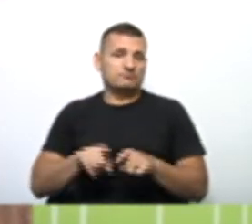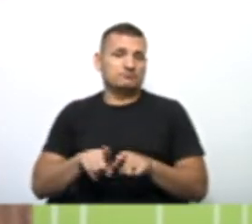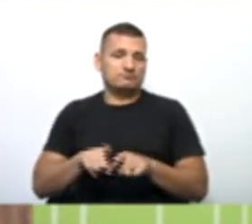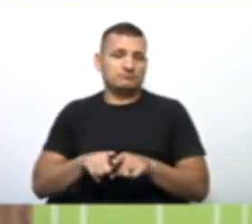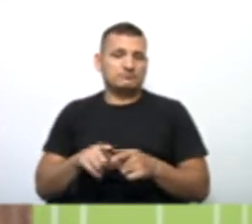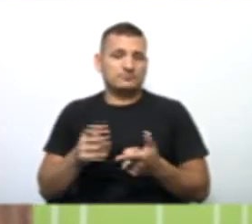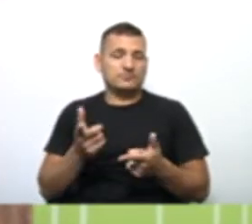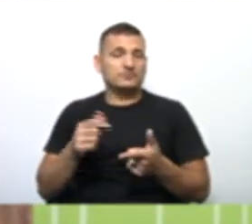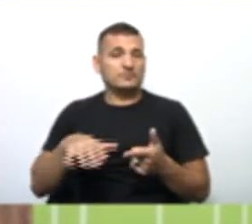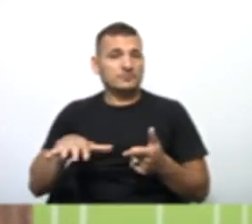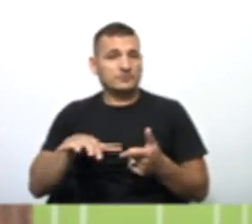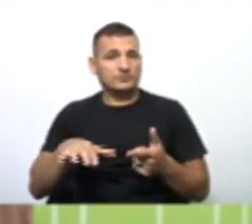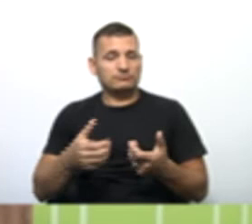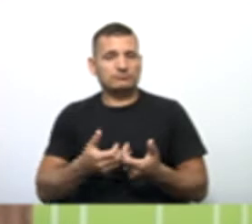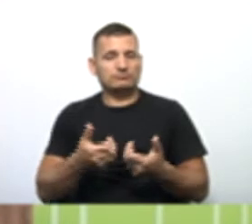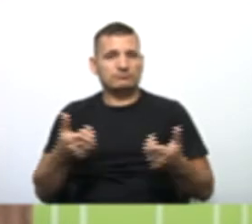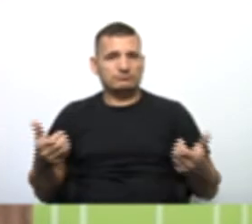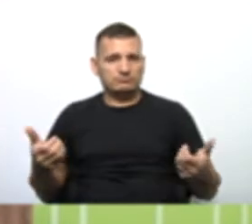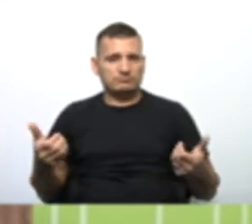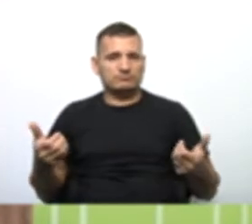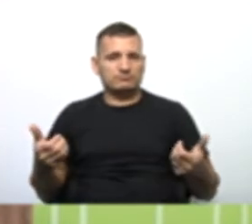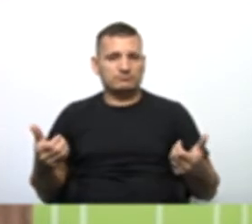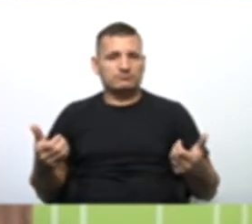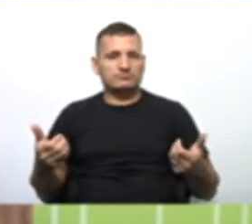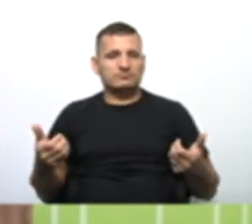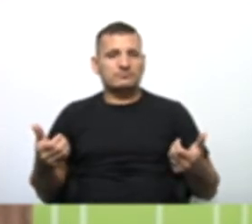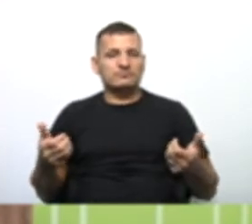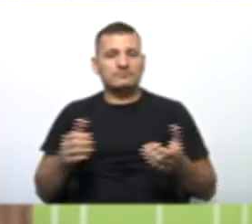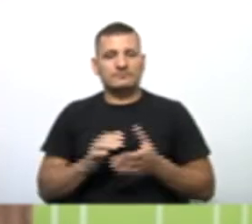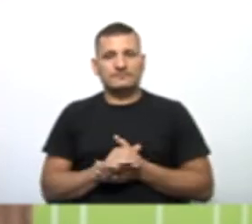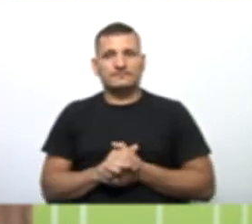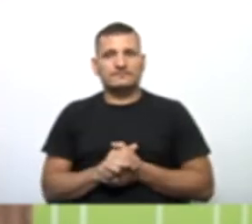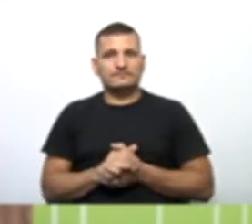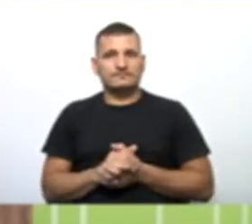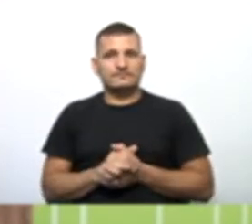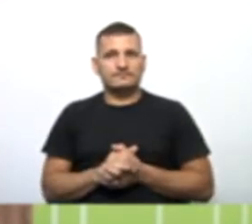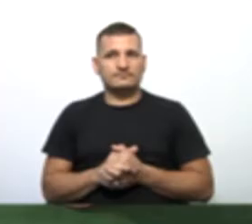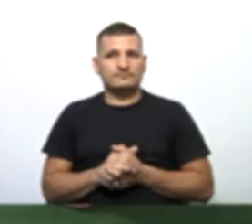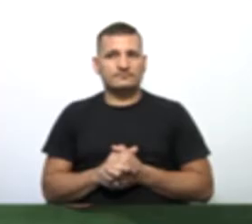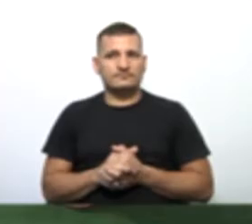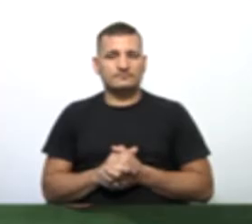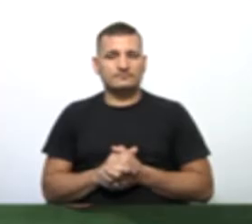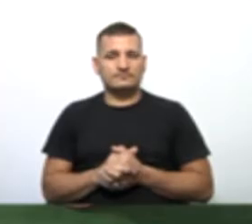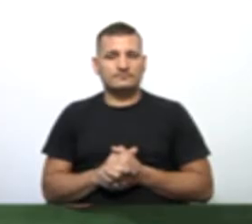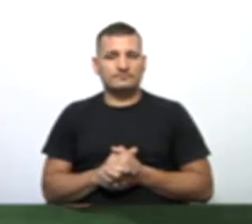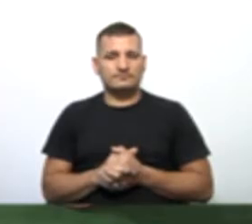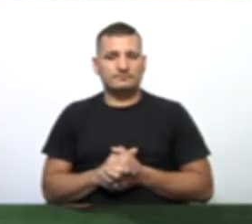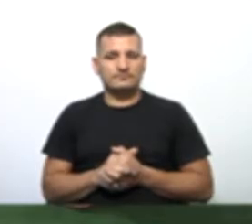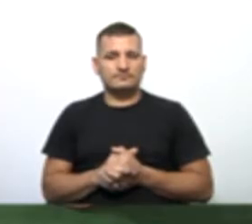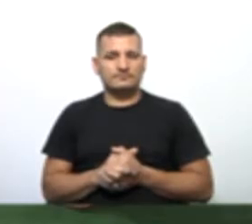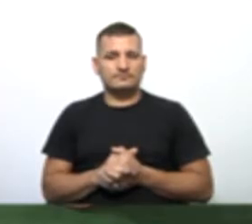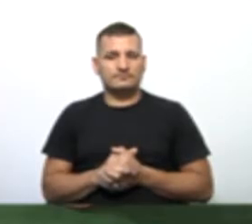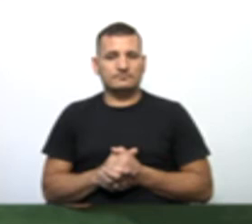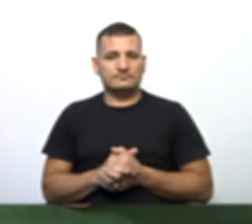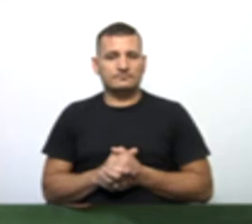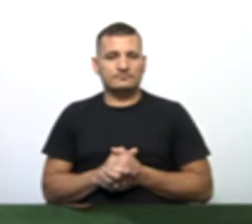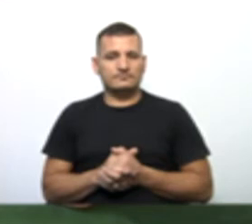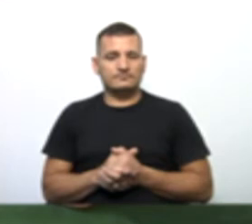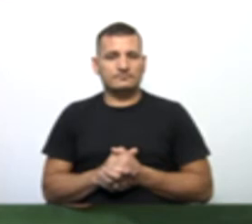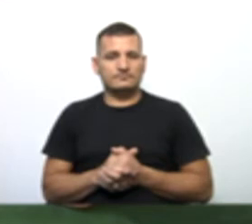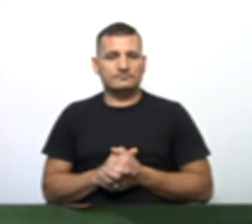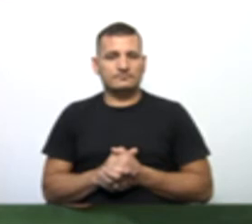sejam ambientes separados, né, professora? Para não correr risco, né? E eu não prejudicar os dados que eu tenho no banco de dados do sistema, né? Isso, exato.